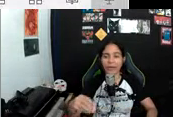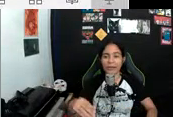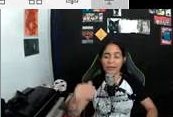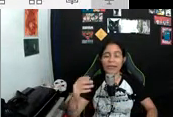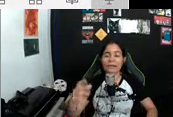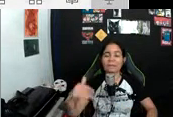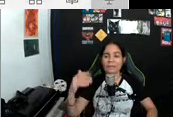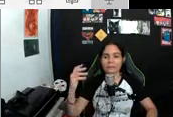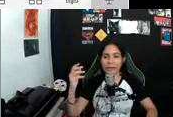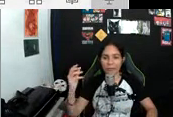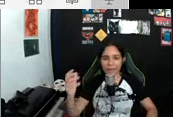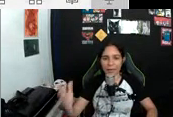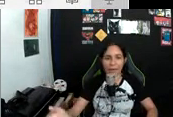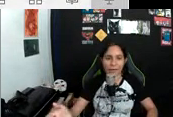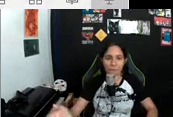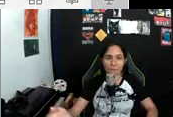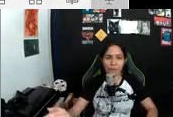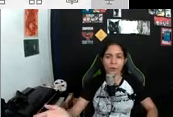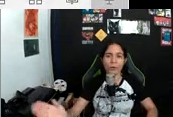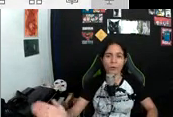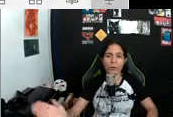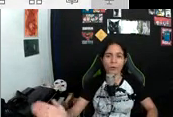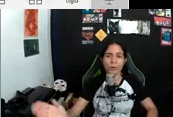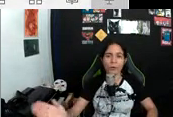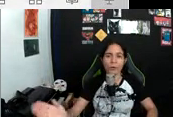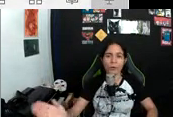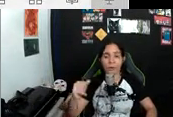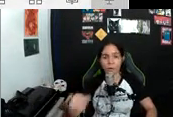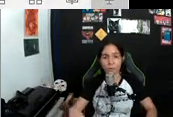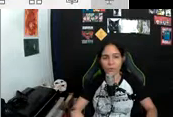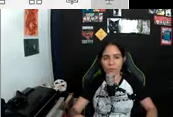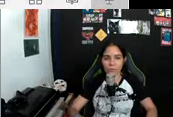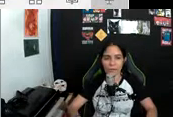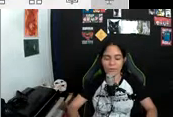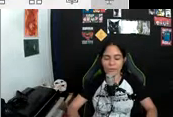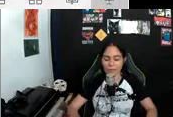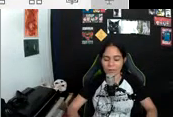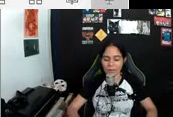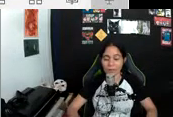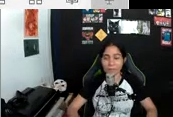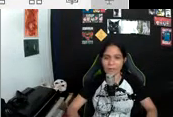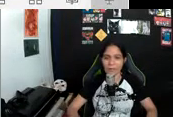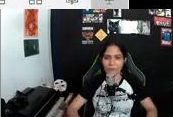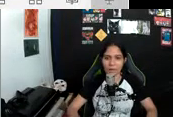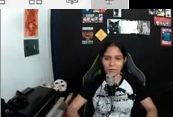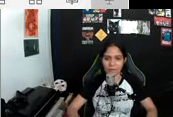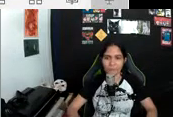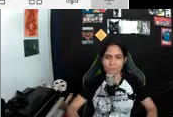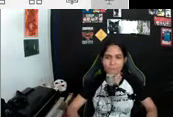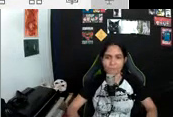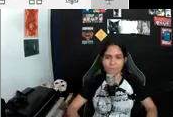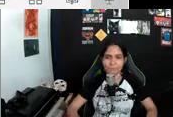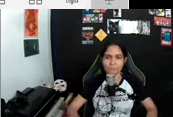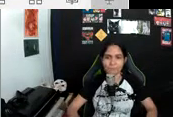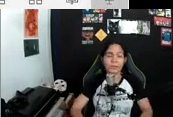de Enfermagem, se você vai parar ou se você vai continuar ali na sua